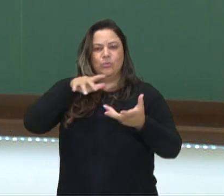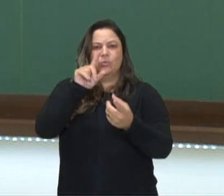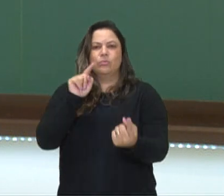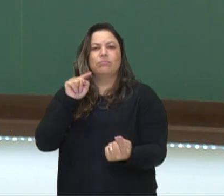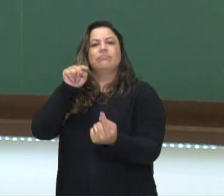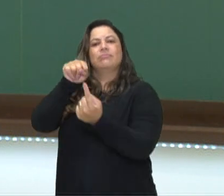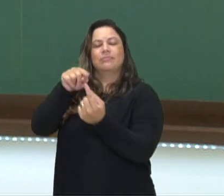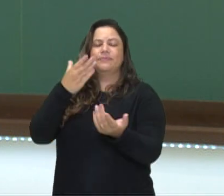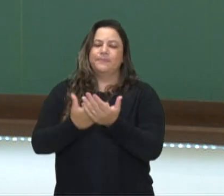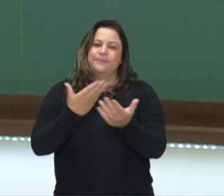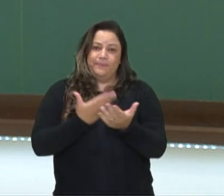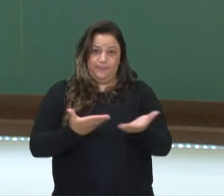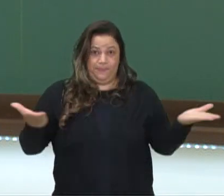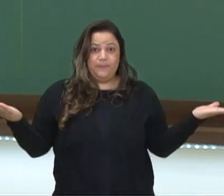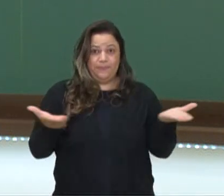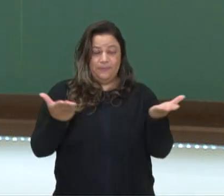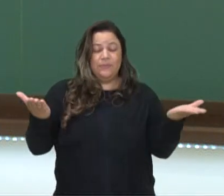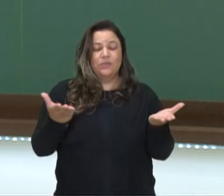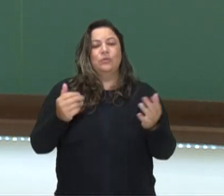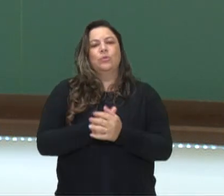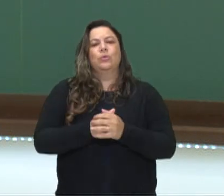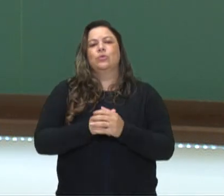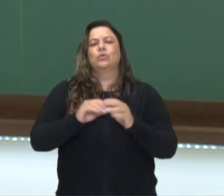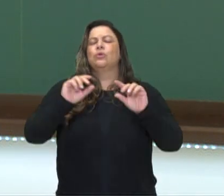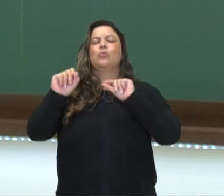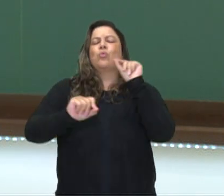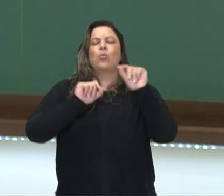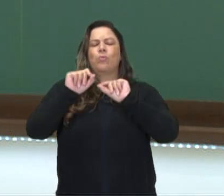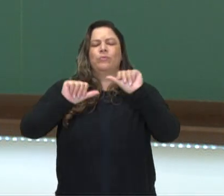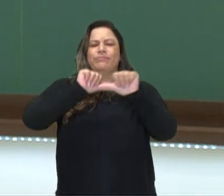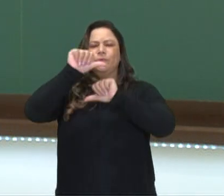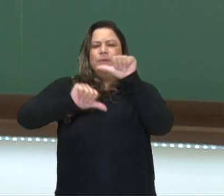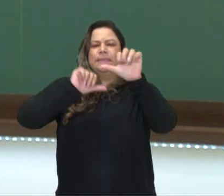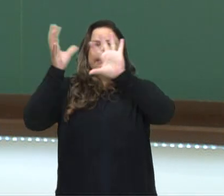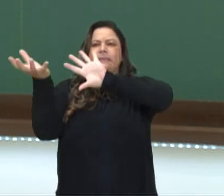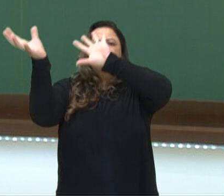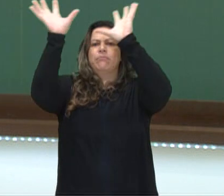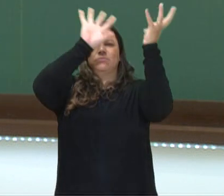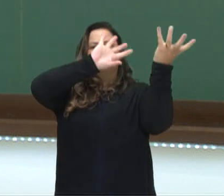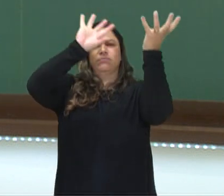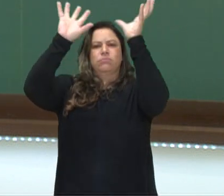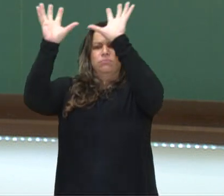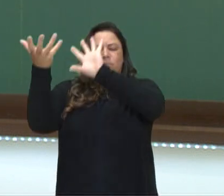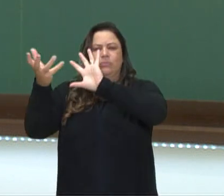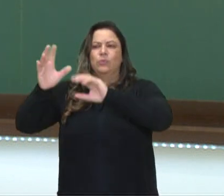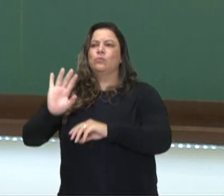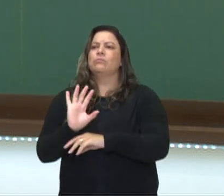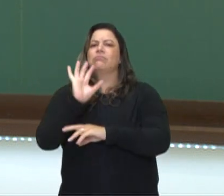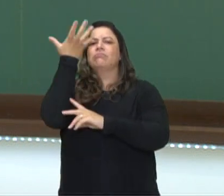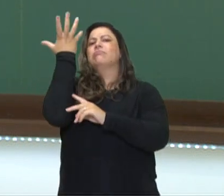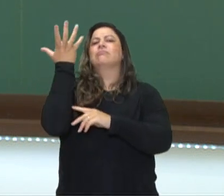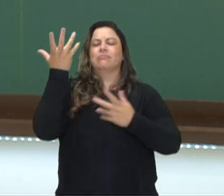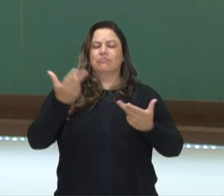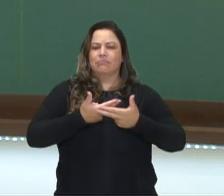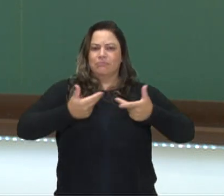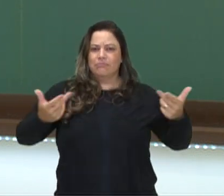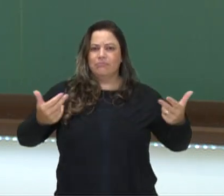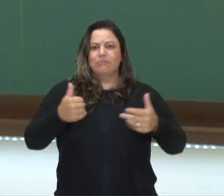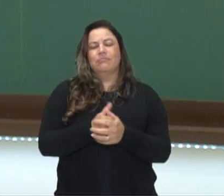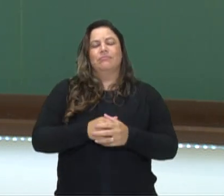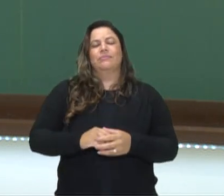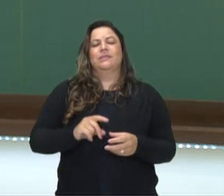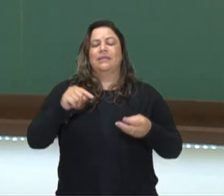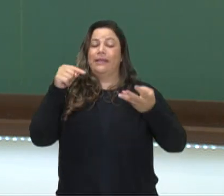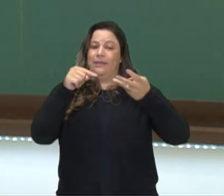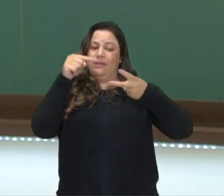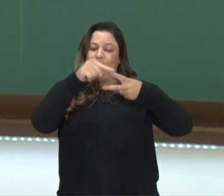de hoje, nós vamos trabalhar um pouquinho sobre mudanças climáticas, sobre fenômenos climáticos e ainda sobre os fenômenos El Niño e